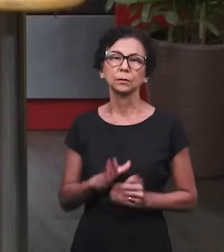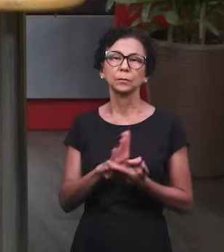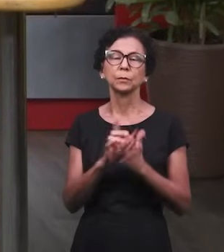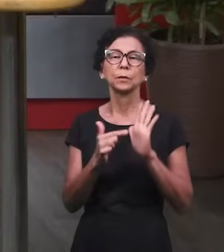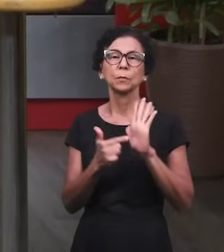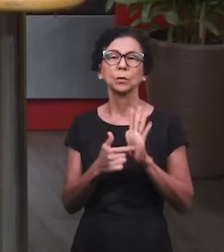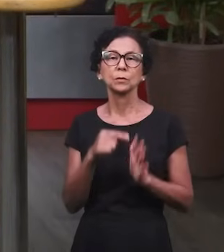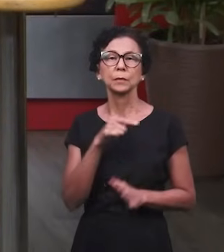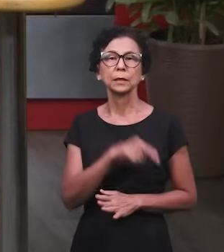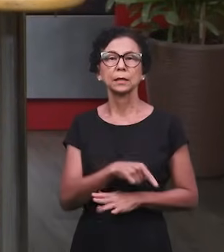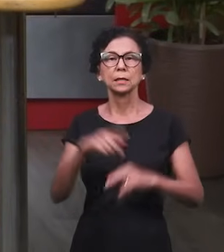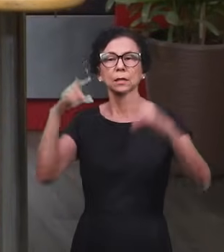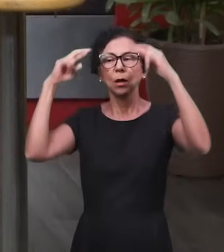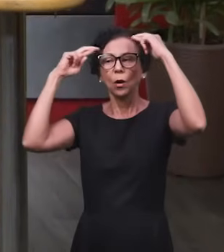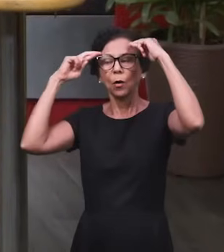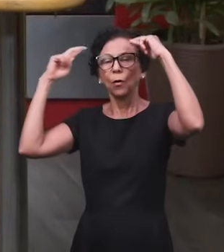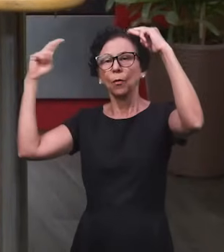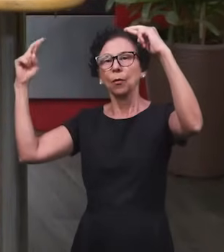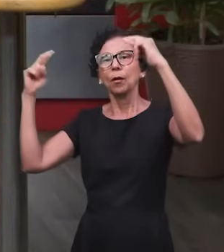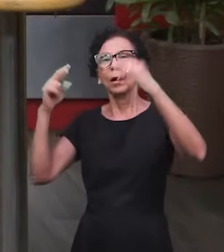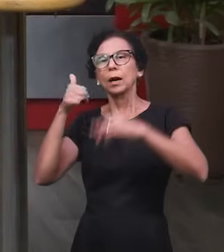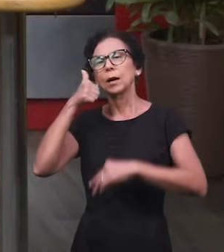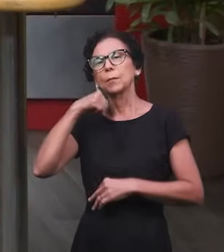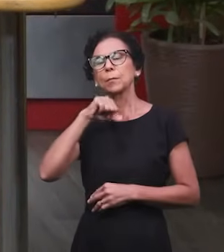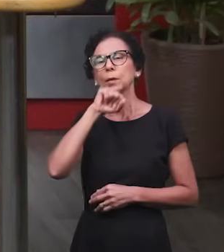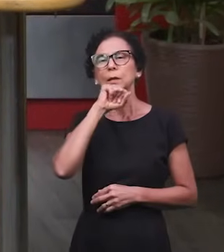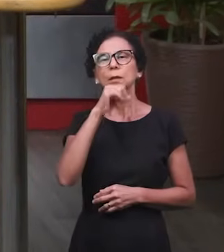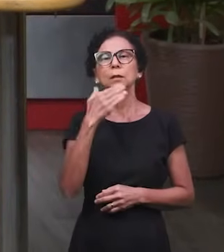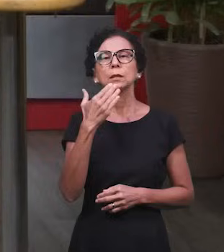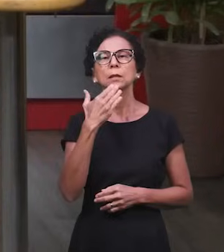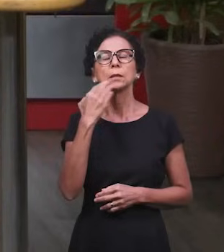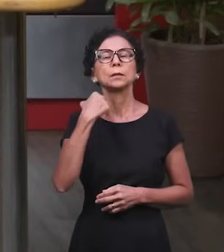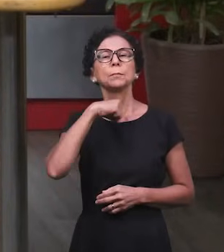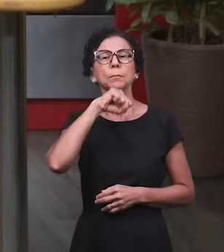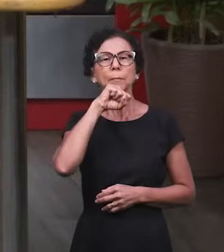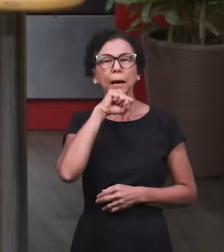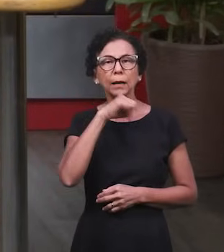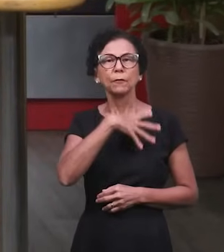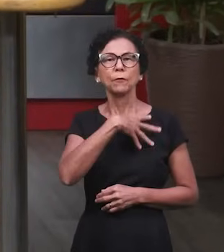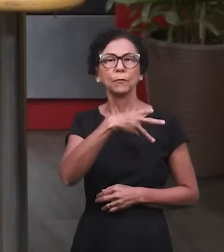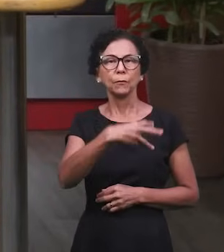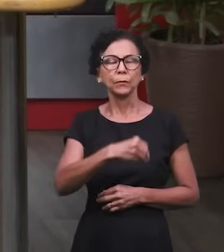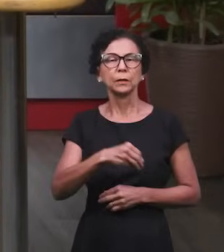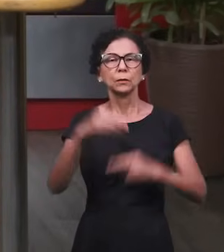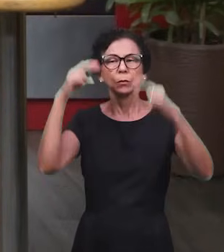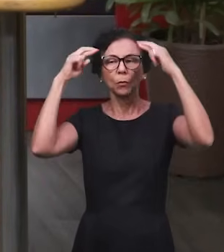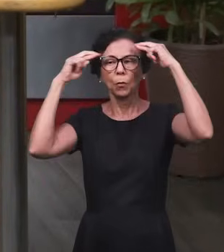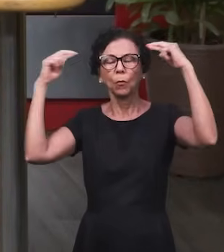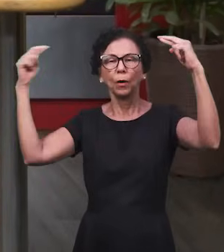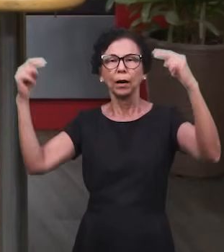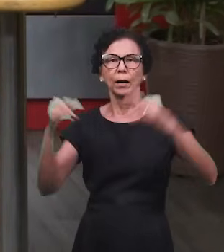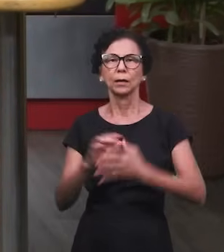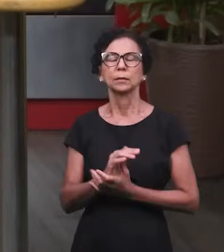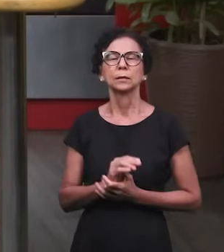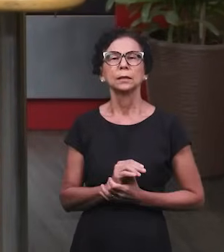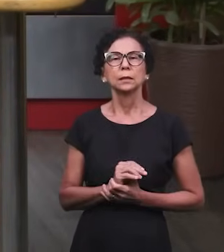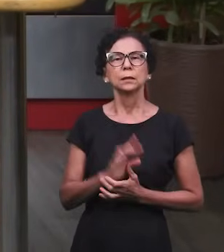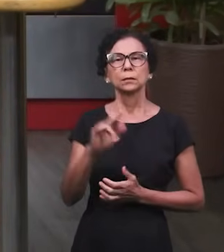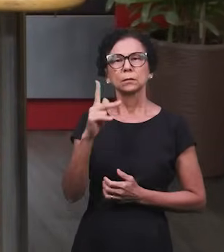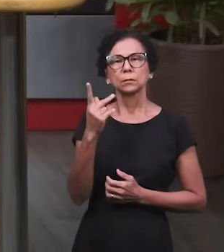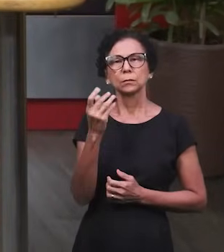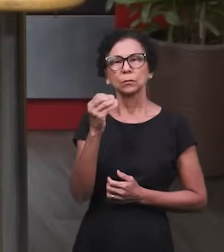terra né aqui a questão a palavra honra a palavra honra na bíblia aqui tem um sentido de estimar de valorizar